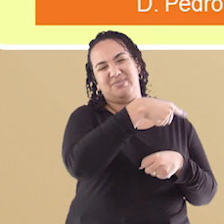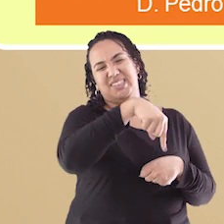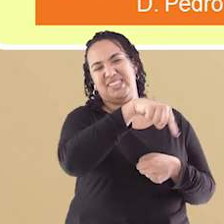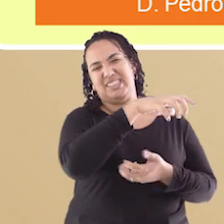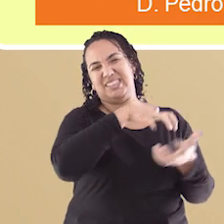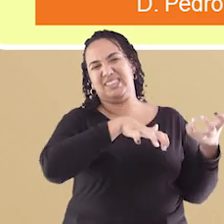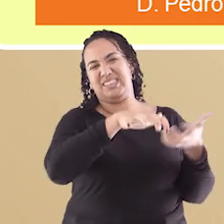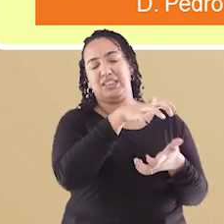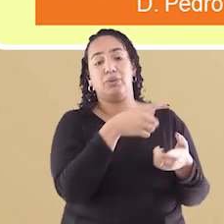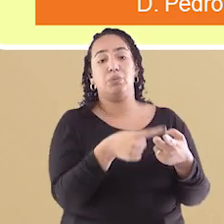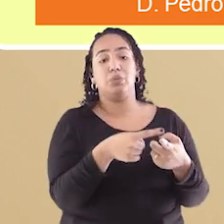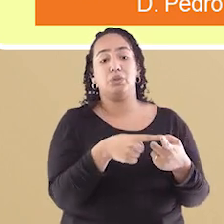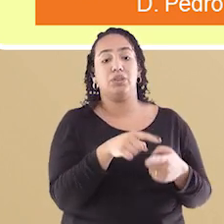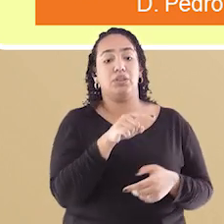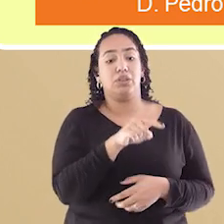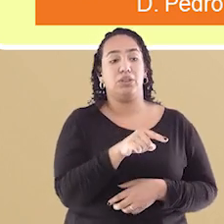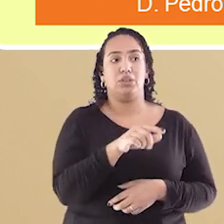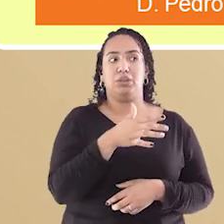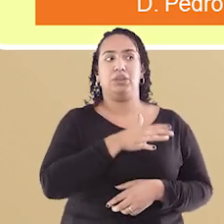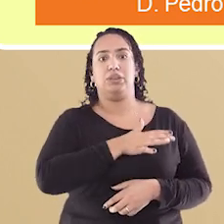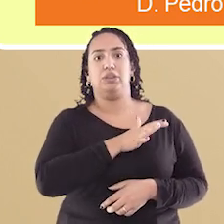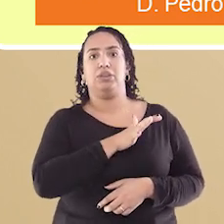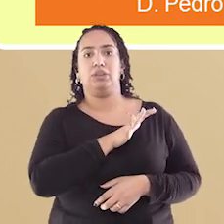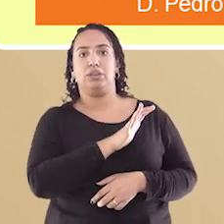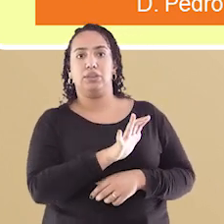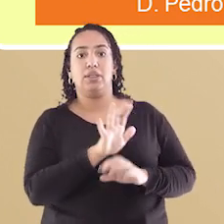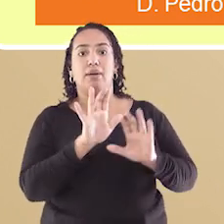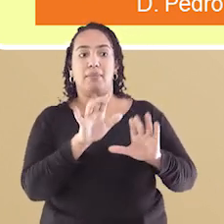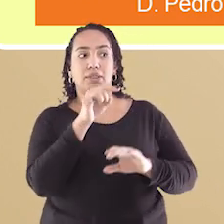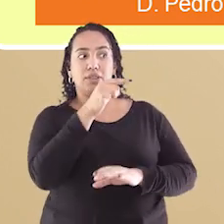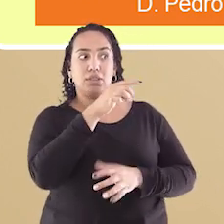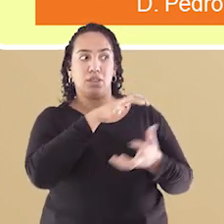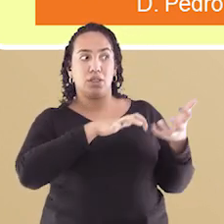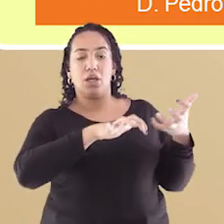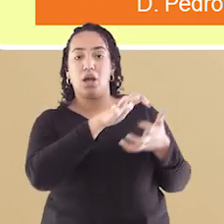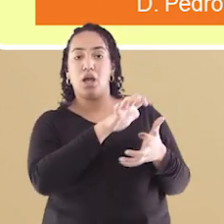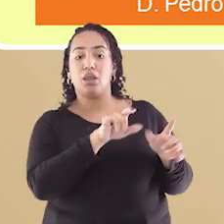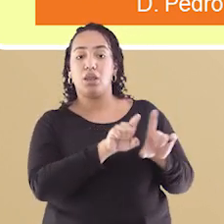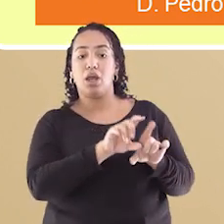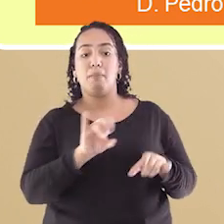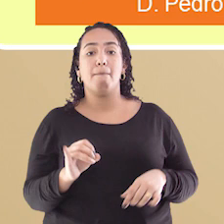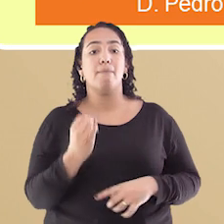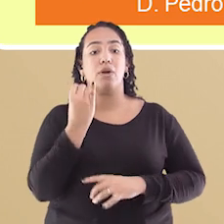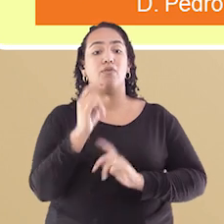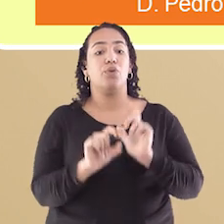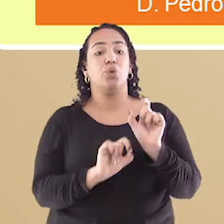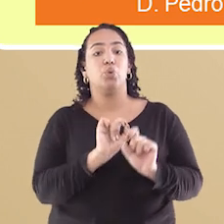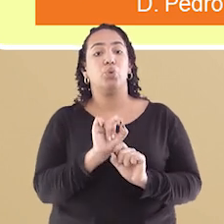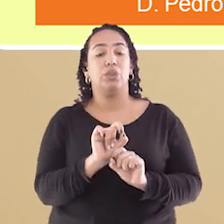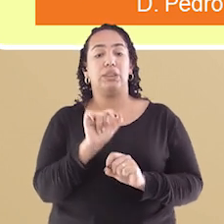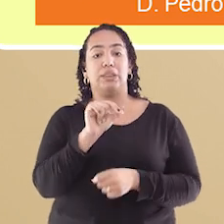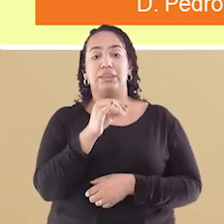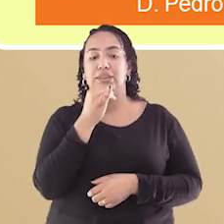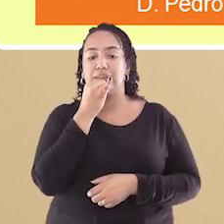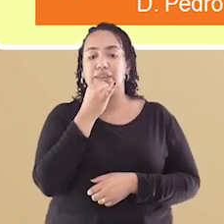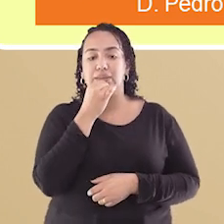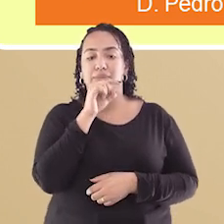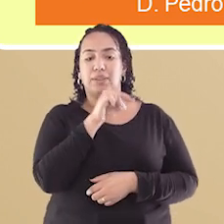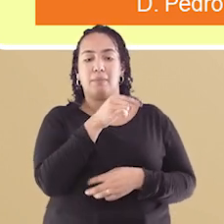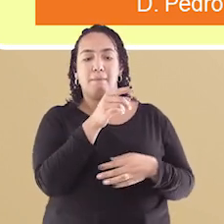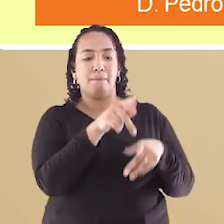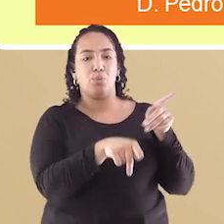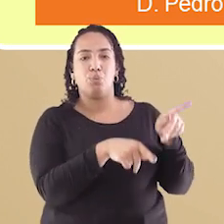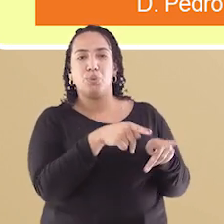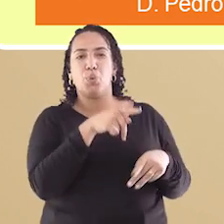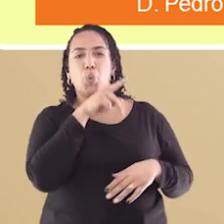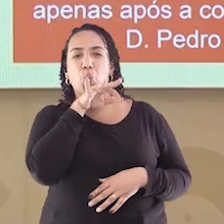porque, além da empatia com a elite, a nova revolta aproveitou para poder apontar as péssimas condições